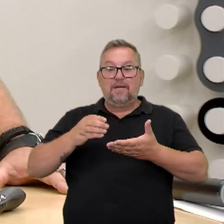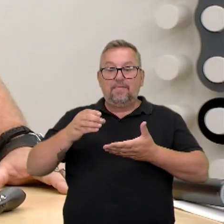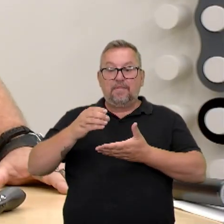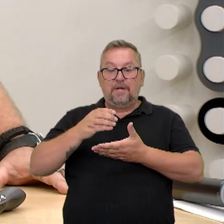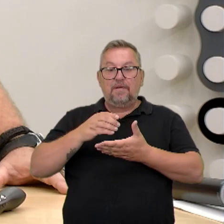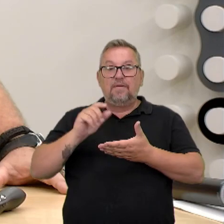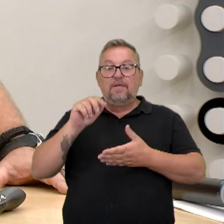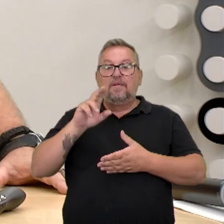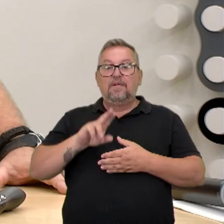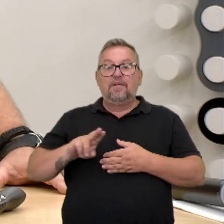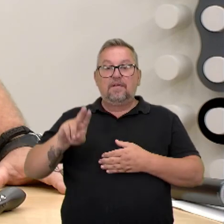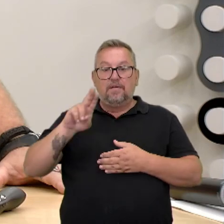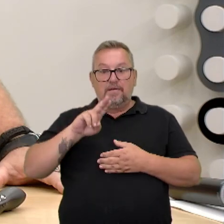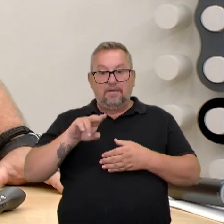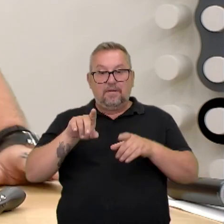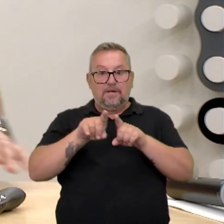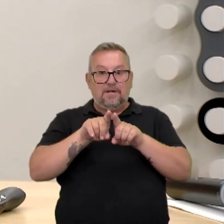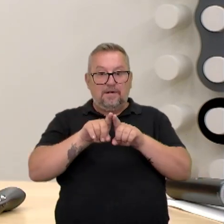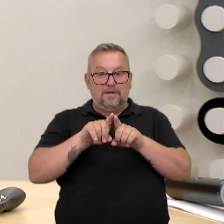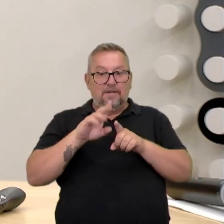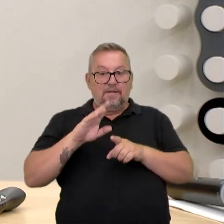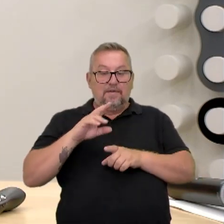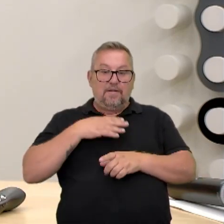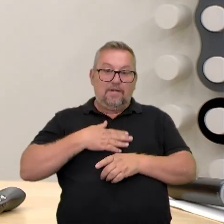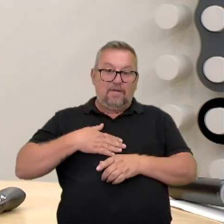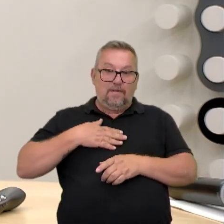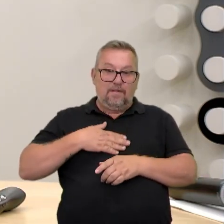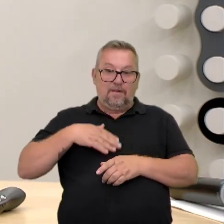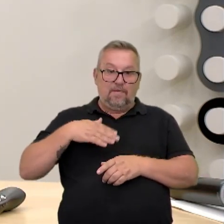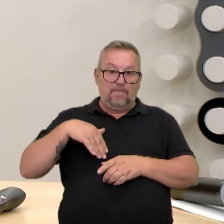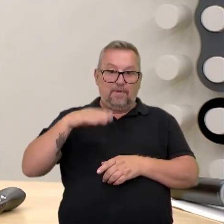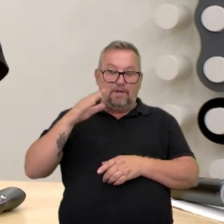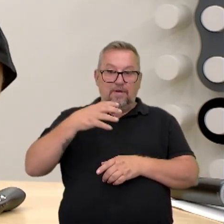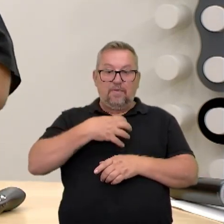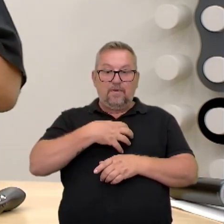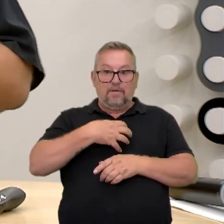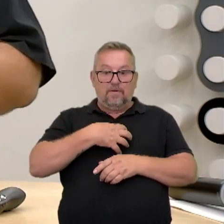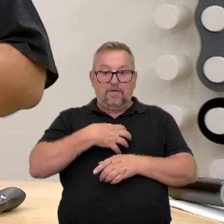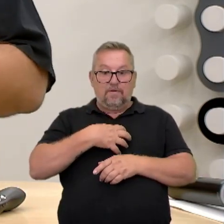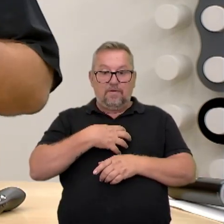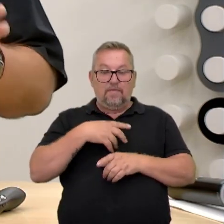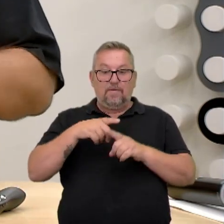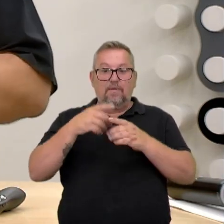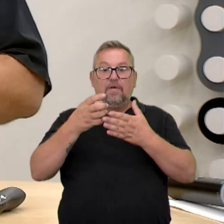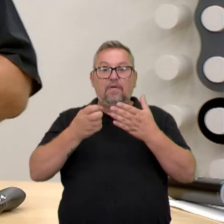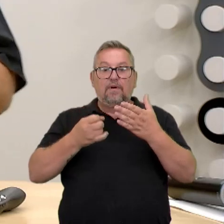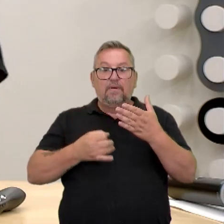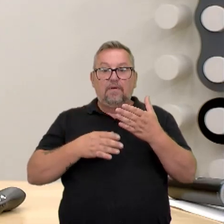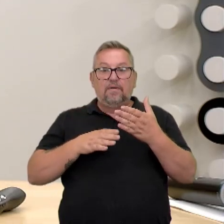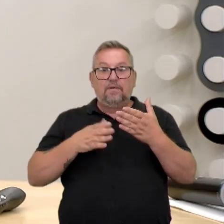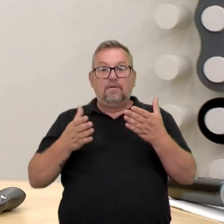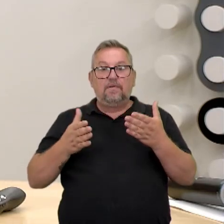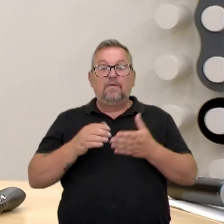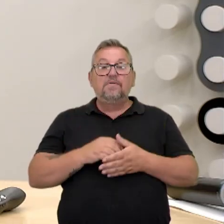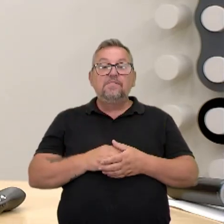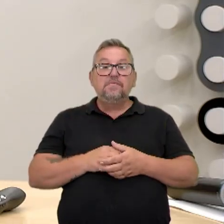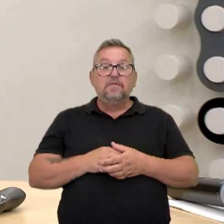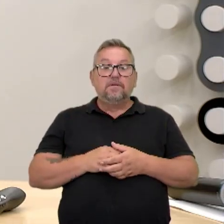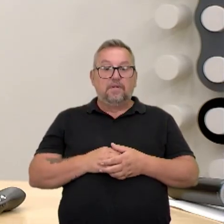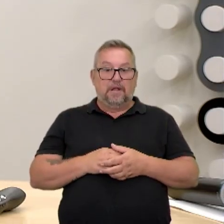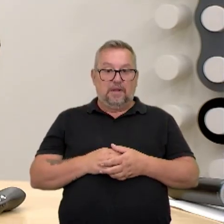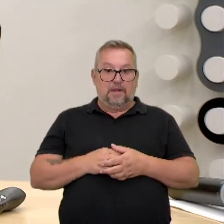estar utilizando aí do lado direito, né? Para quem já gosta mais das situações aí mais descritivas, está do lado esquerdo. Então, ele